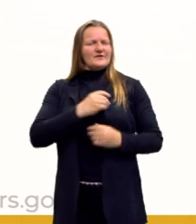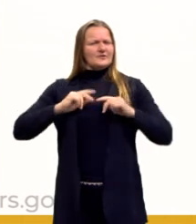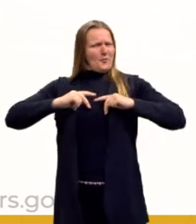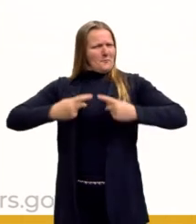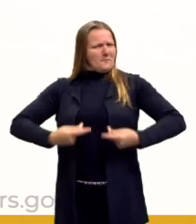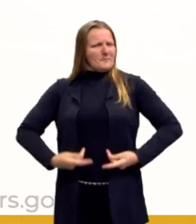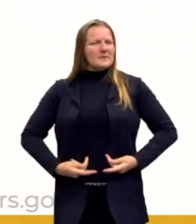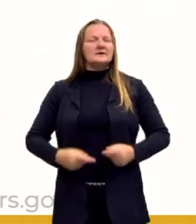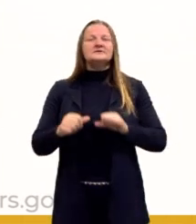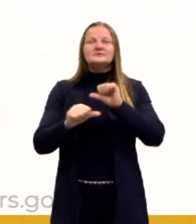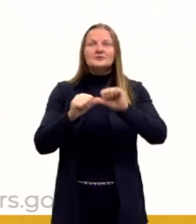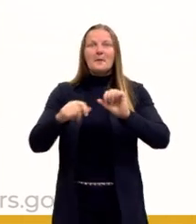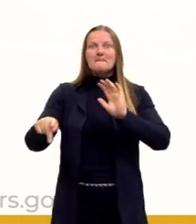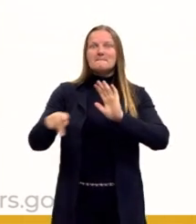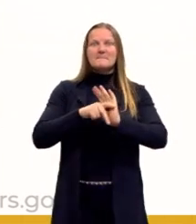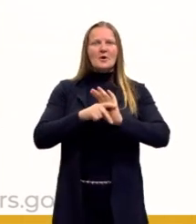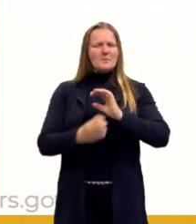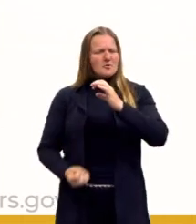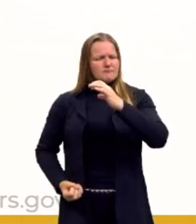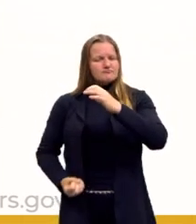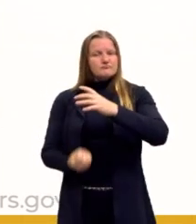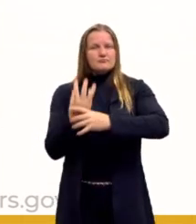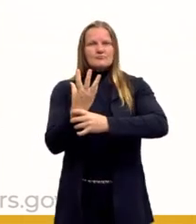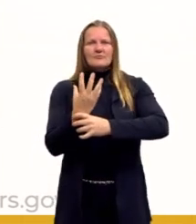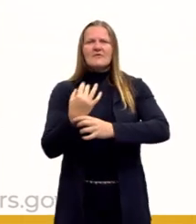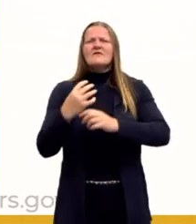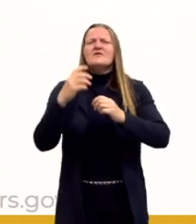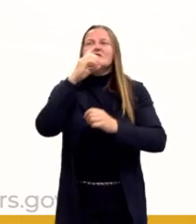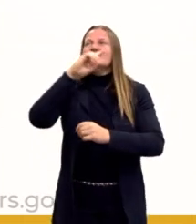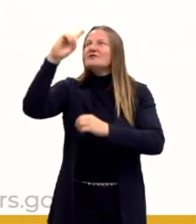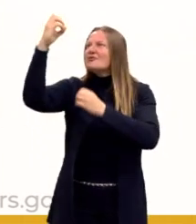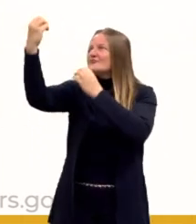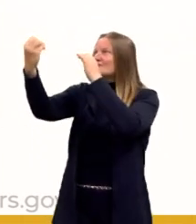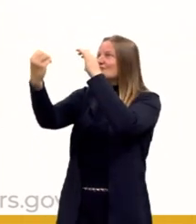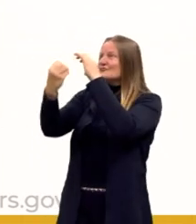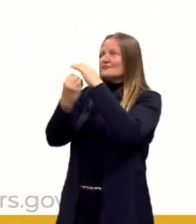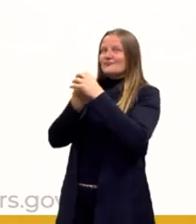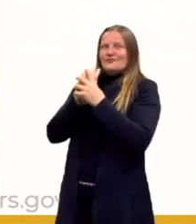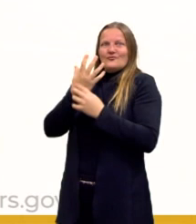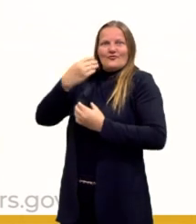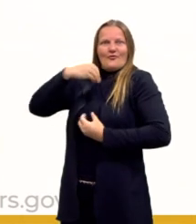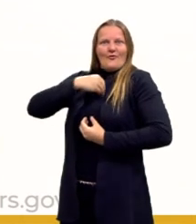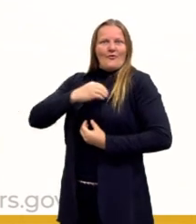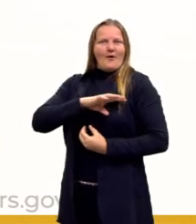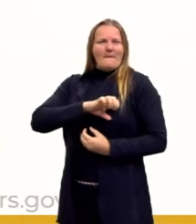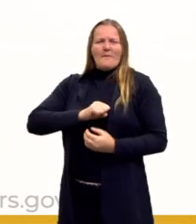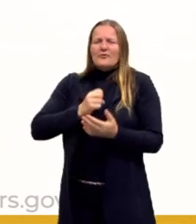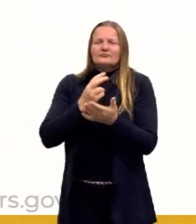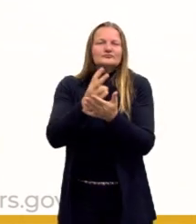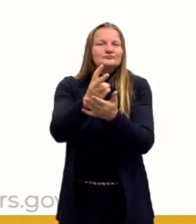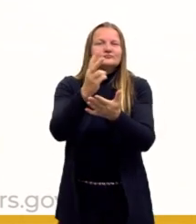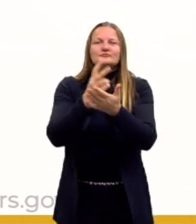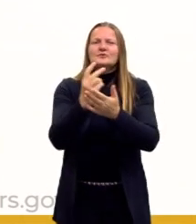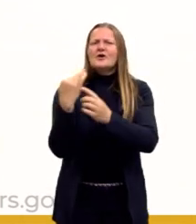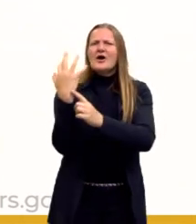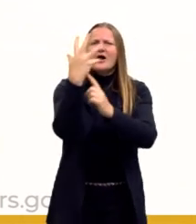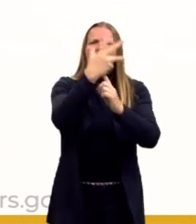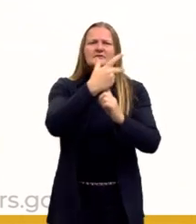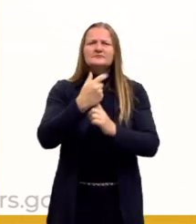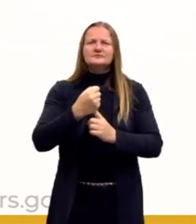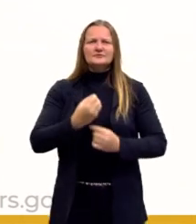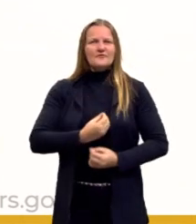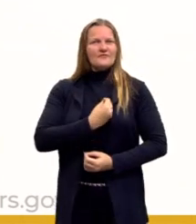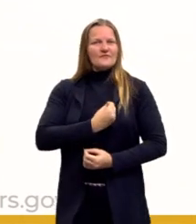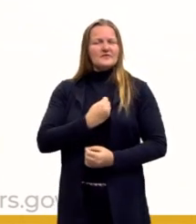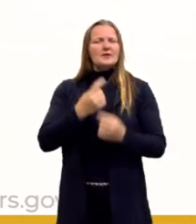já é a própria arte da Criação Divina no amor infinito Afinal são vários os movimentos artísticos da vida